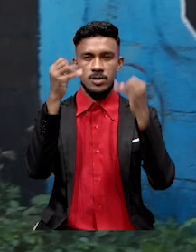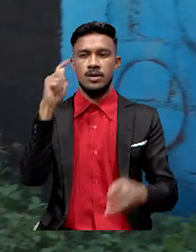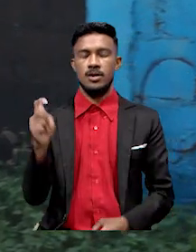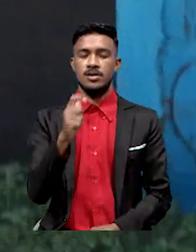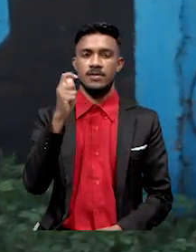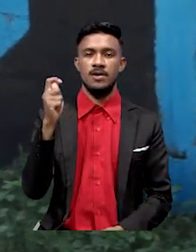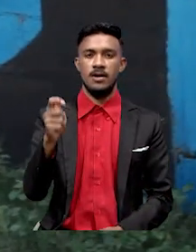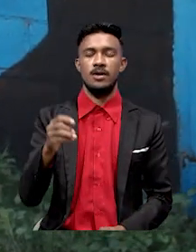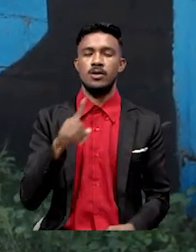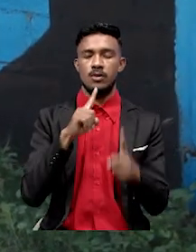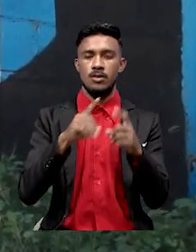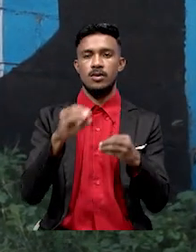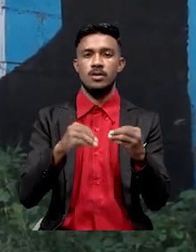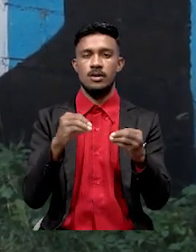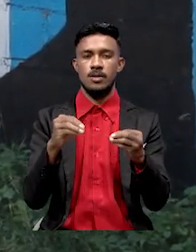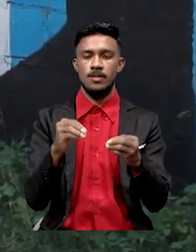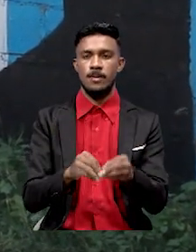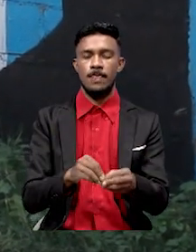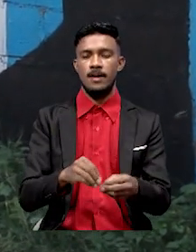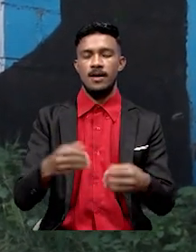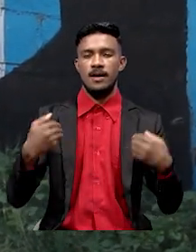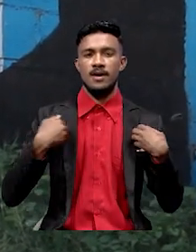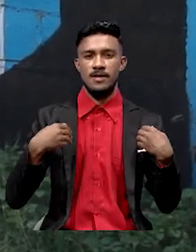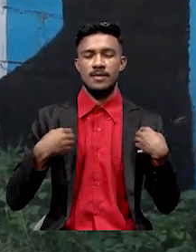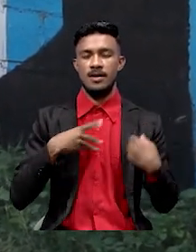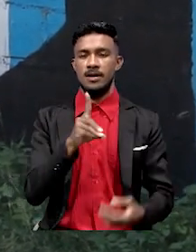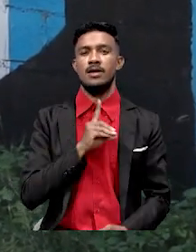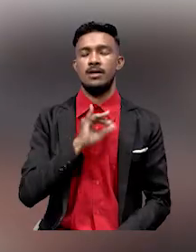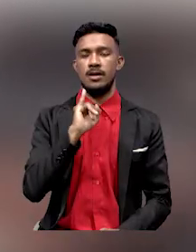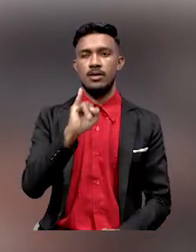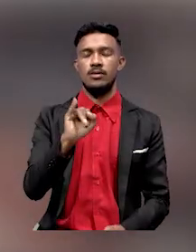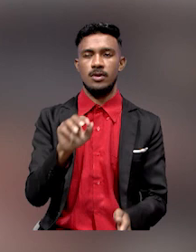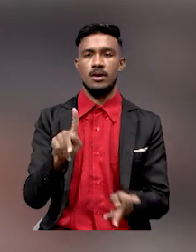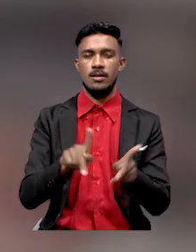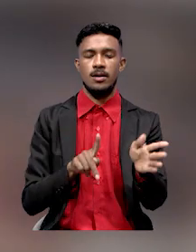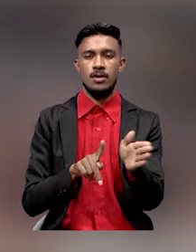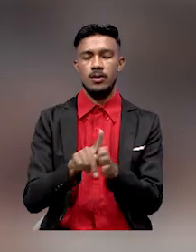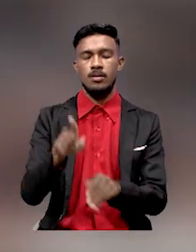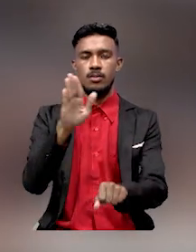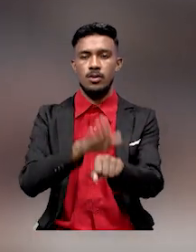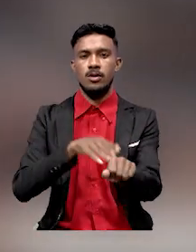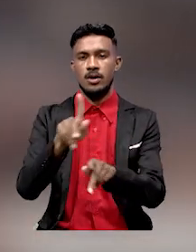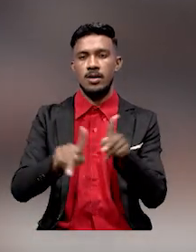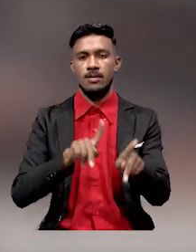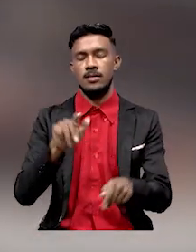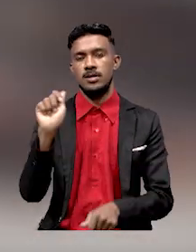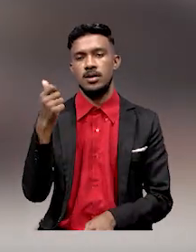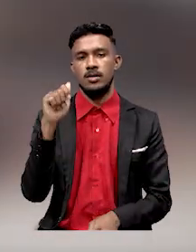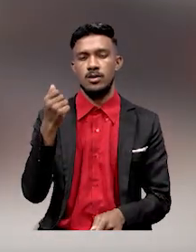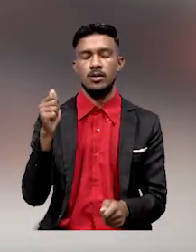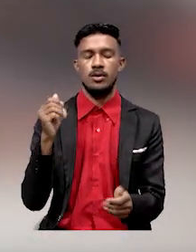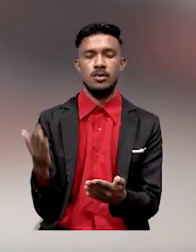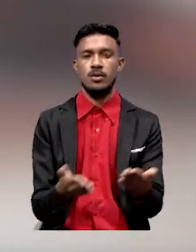né? Baseado no acontecimento e a aldeação J. Delta 1, J. Tomok Ateten, Boluona Emanang Sanulu Resin, pode halau